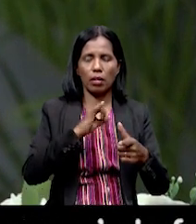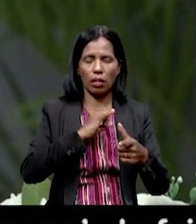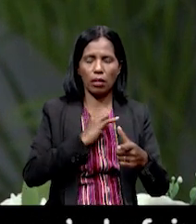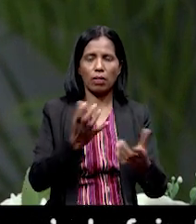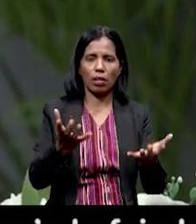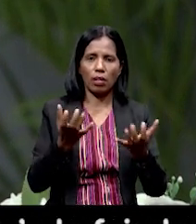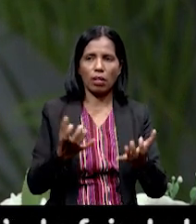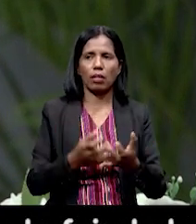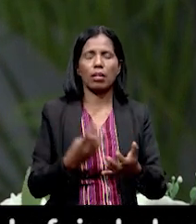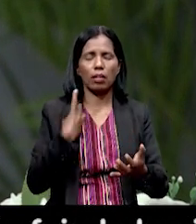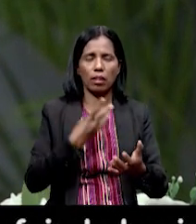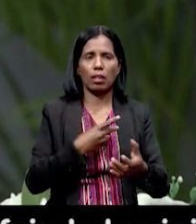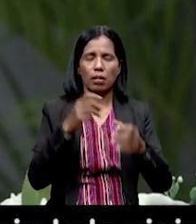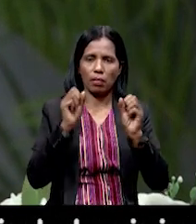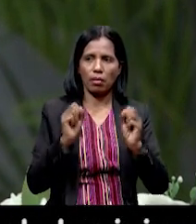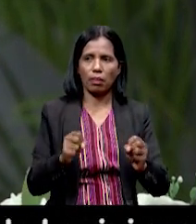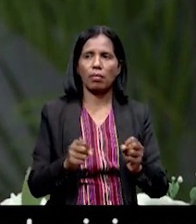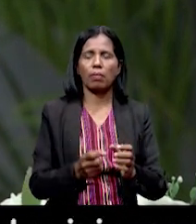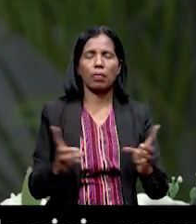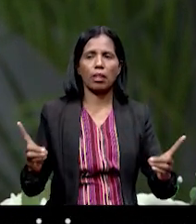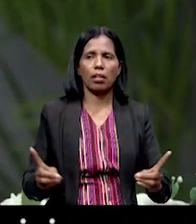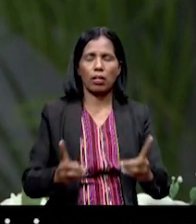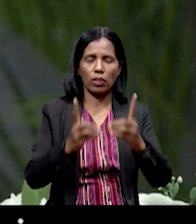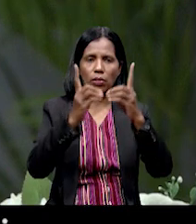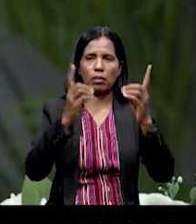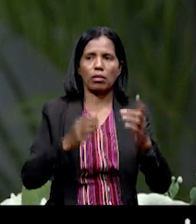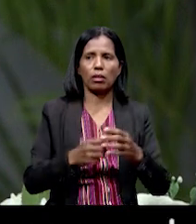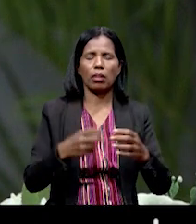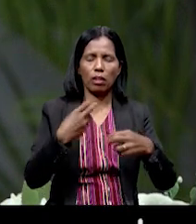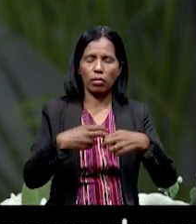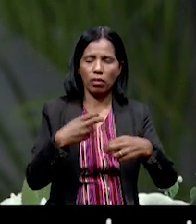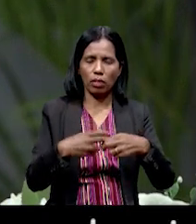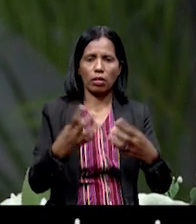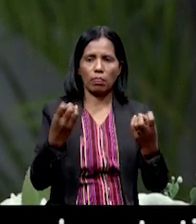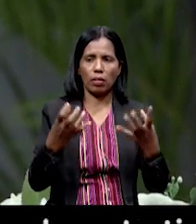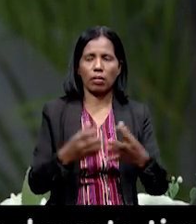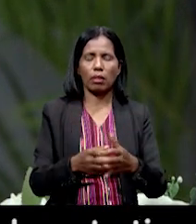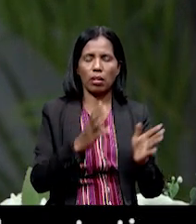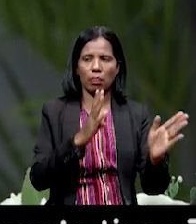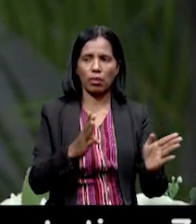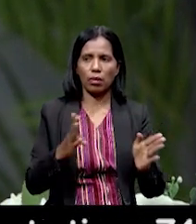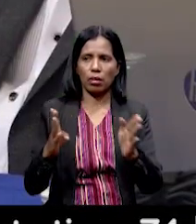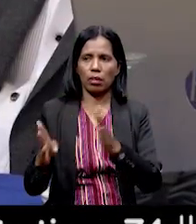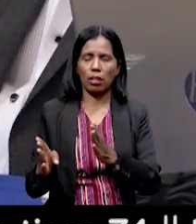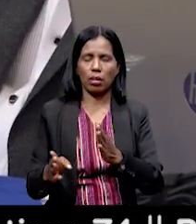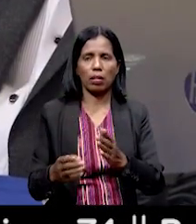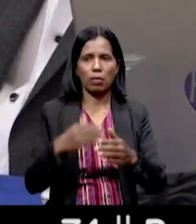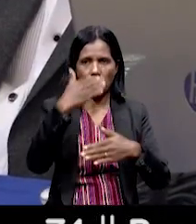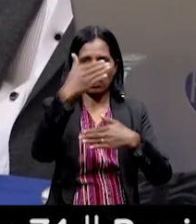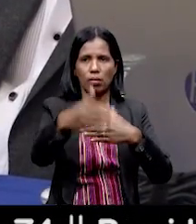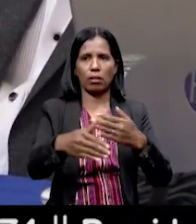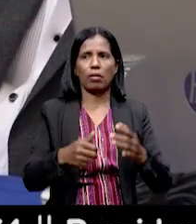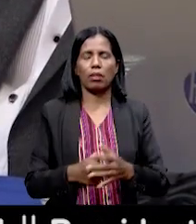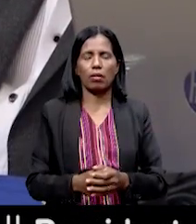que itamos se rassou. Desafio e hoje e o processo de Betuirma.